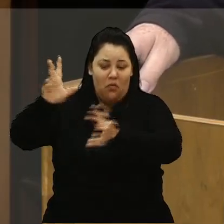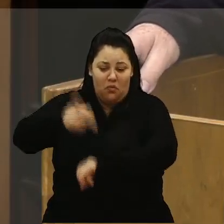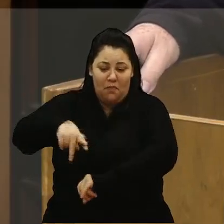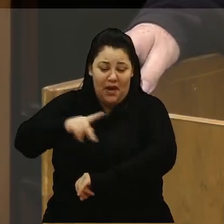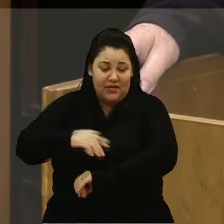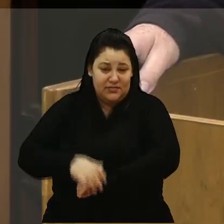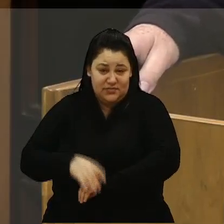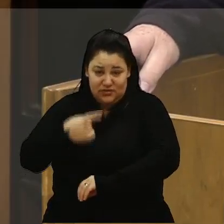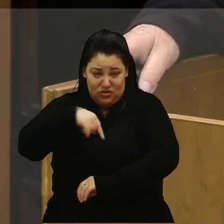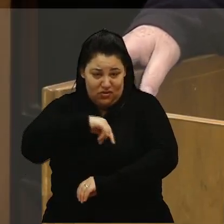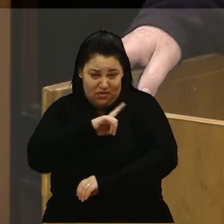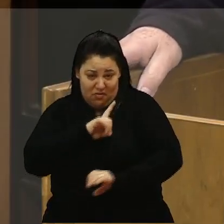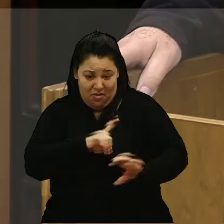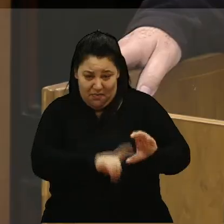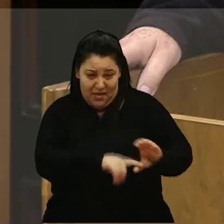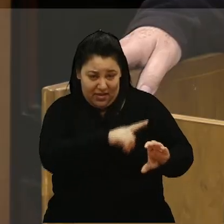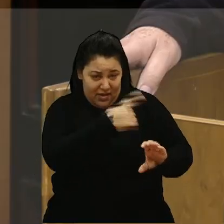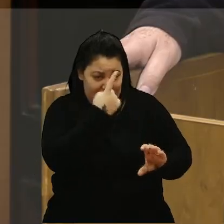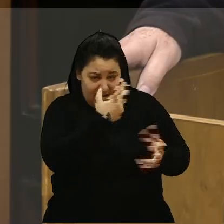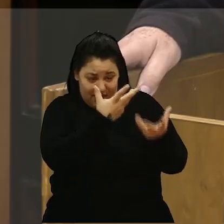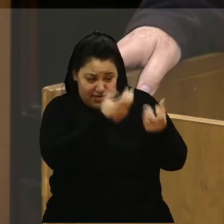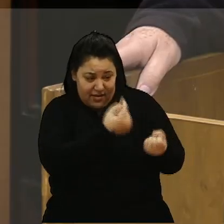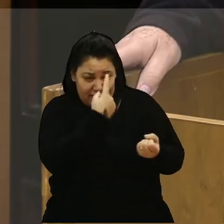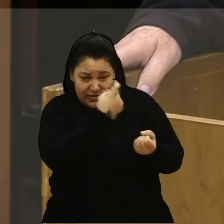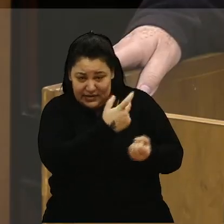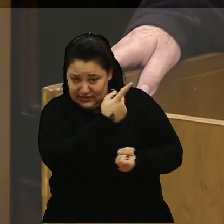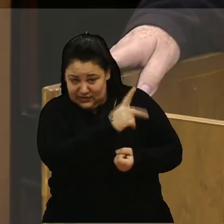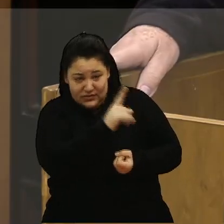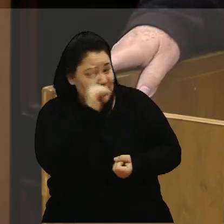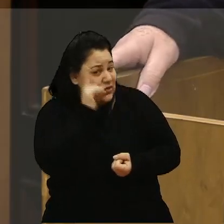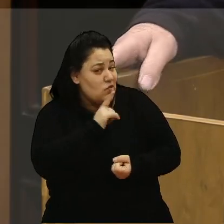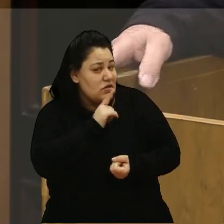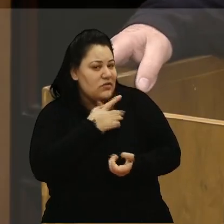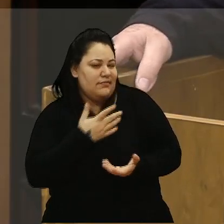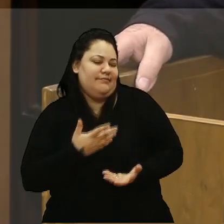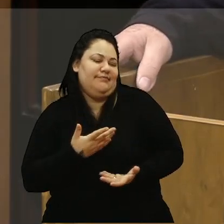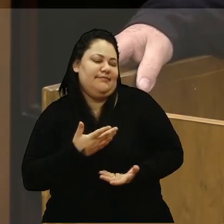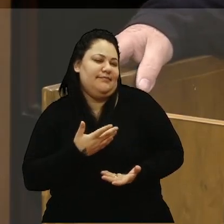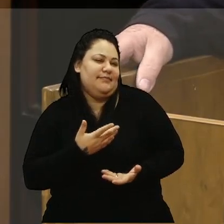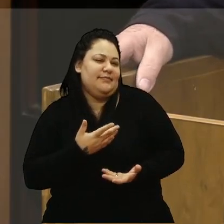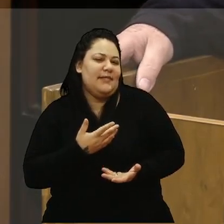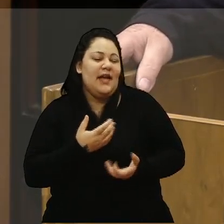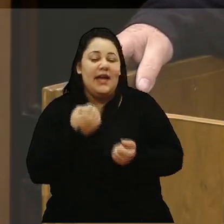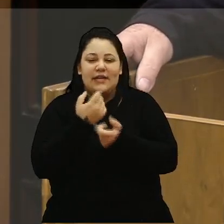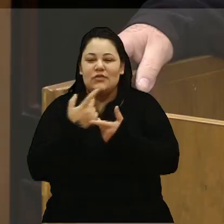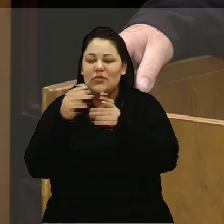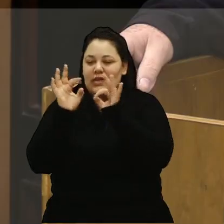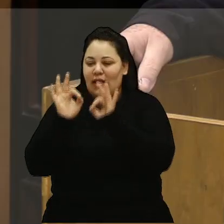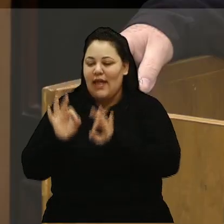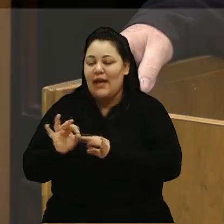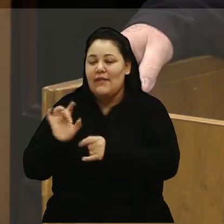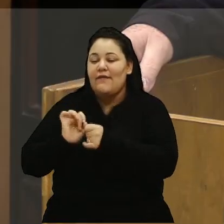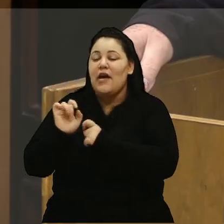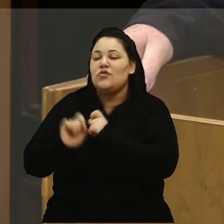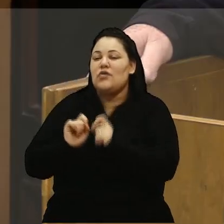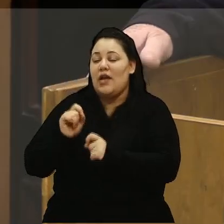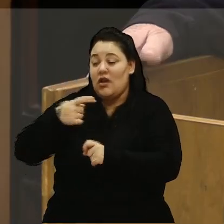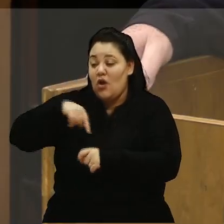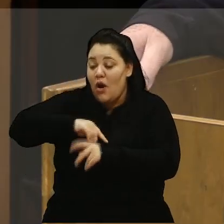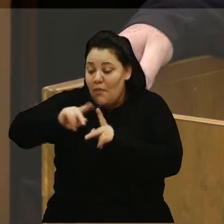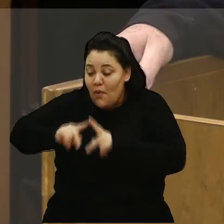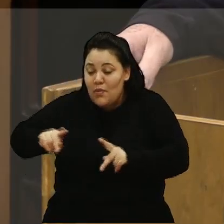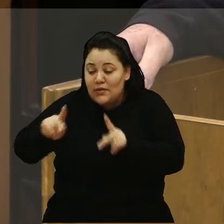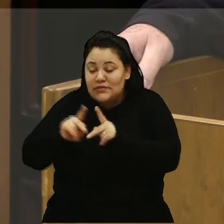não se subjugar aos interesses norte-americanos? Essas questões fazem com que o nosso povo aumente a